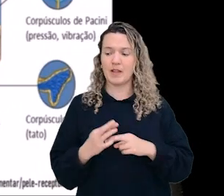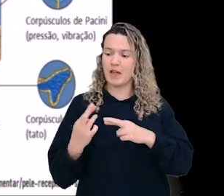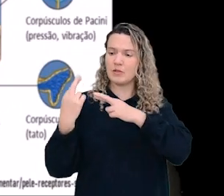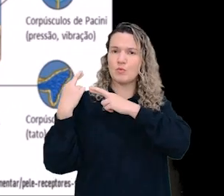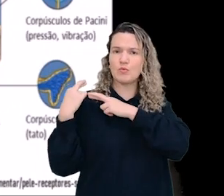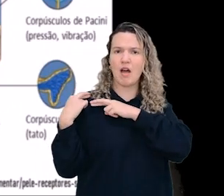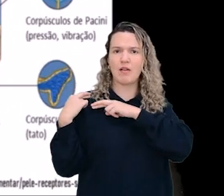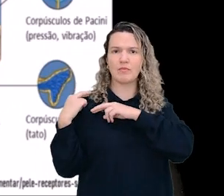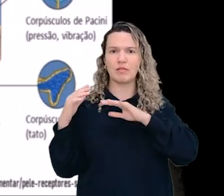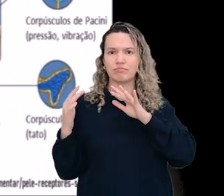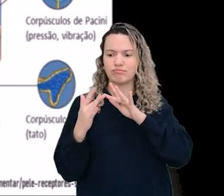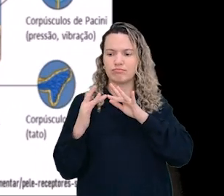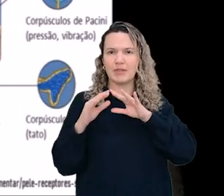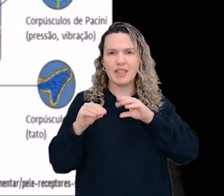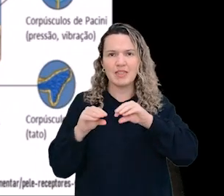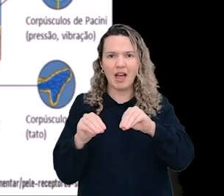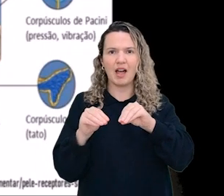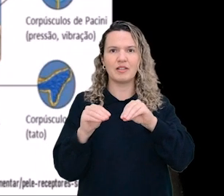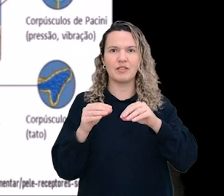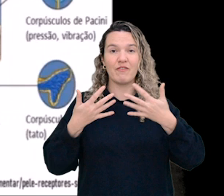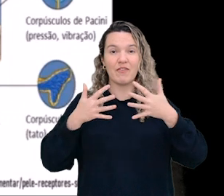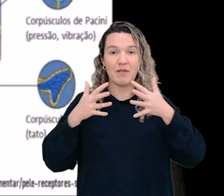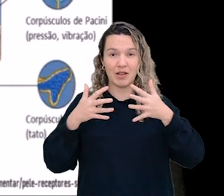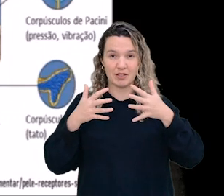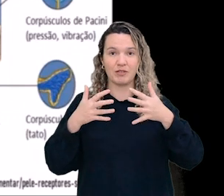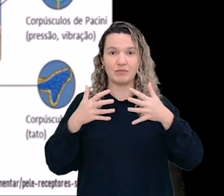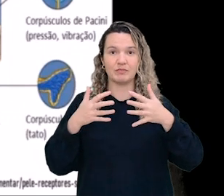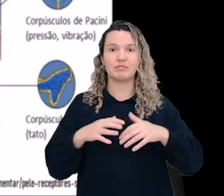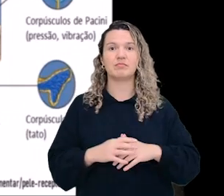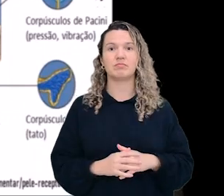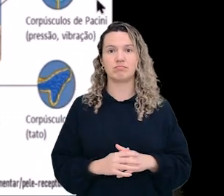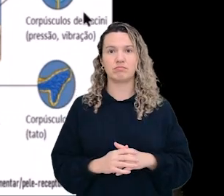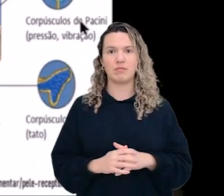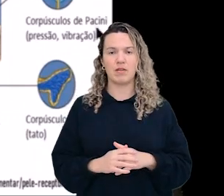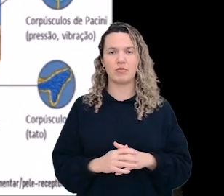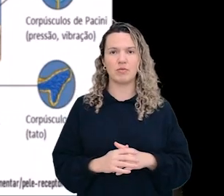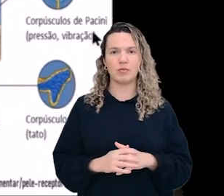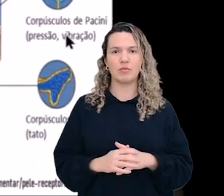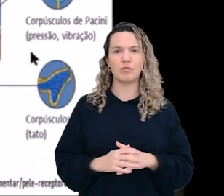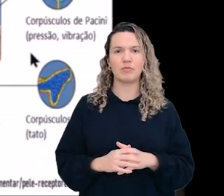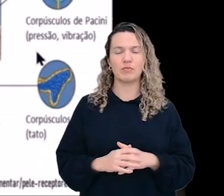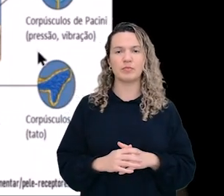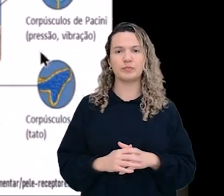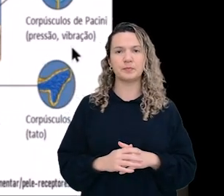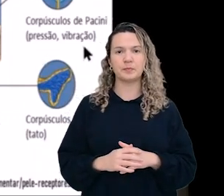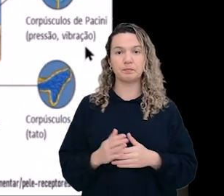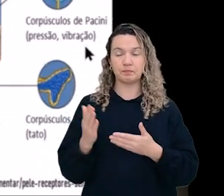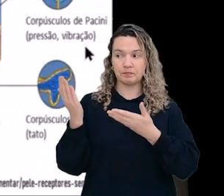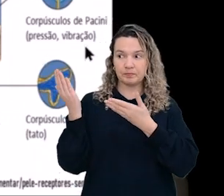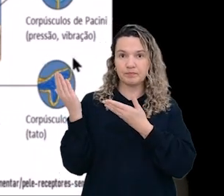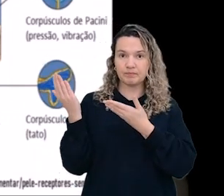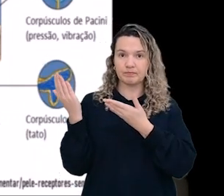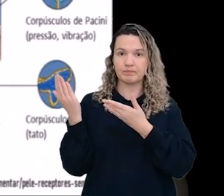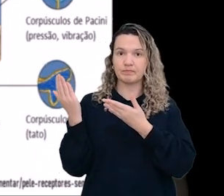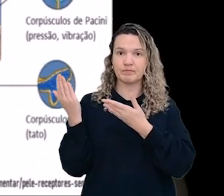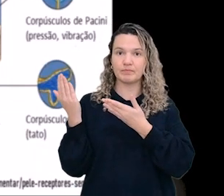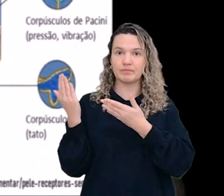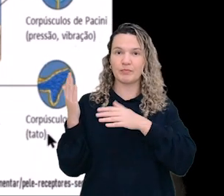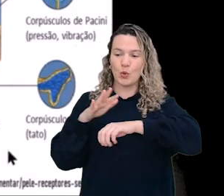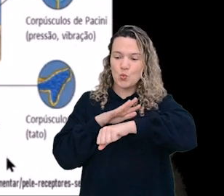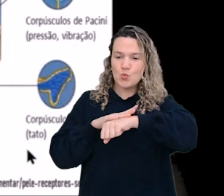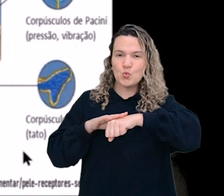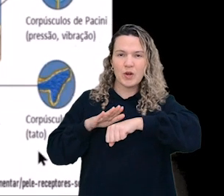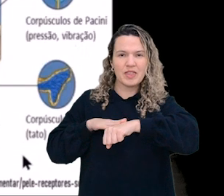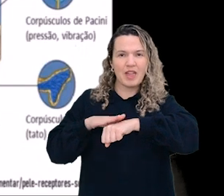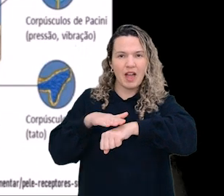Meissner, responsáveis pelo tato, pressão, vibração, Pacini, pela pressão, vibração, Ruffini,